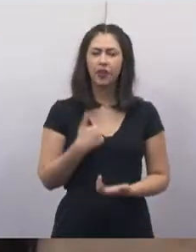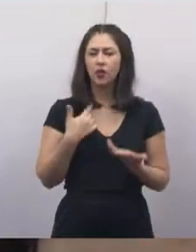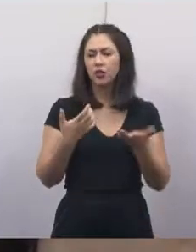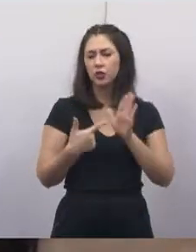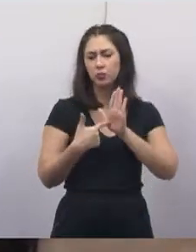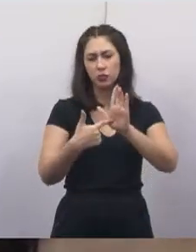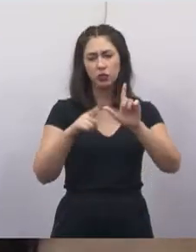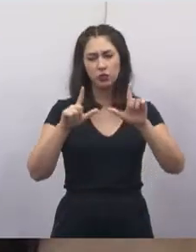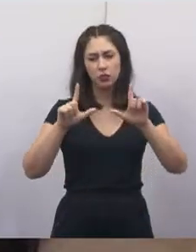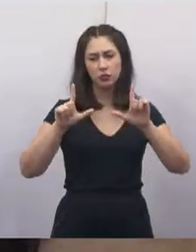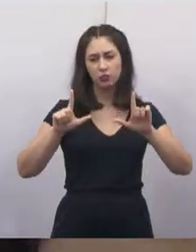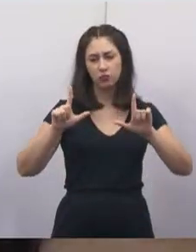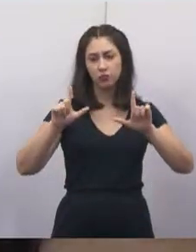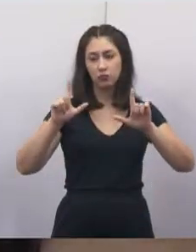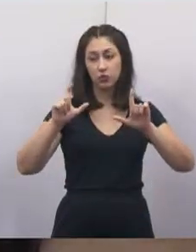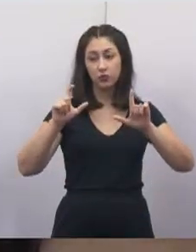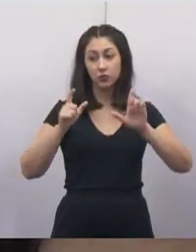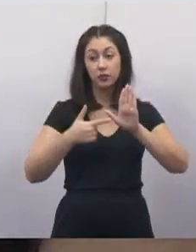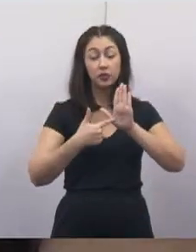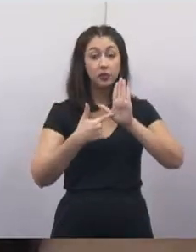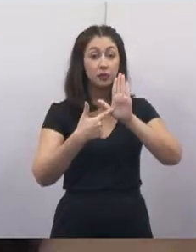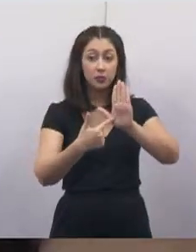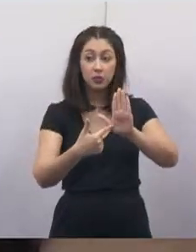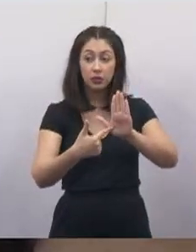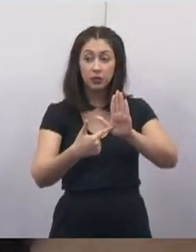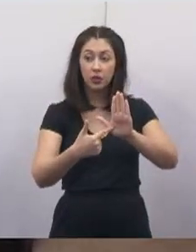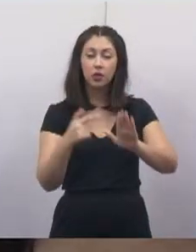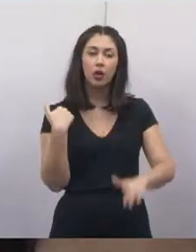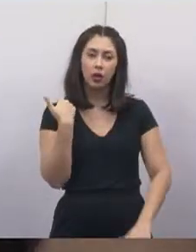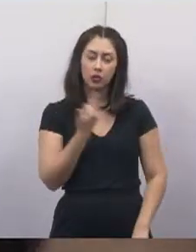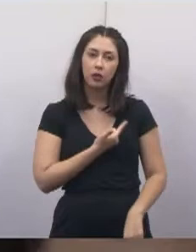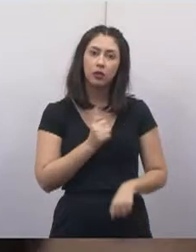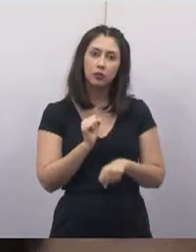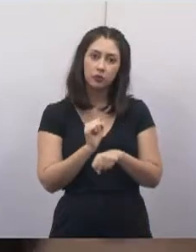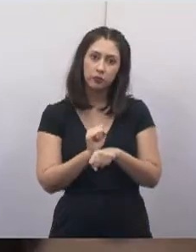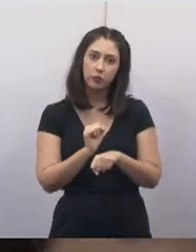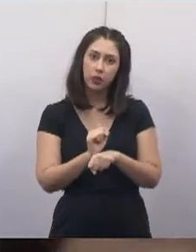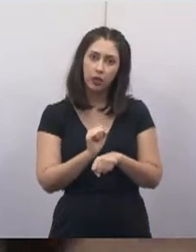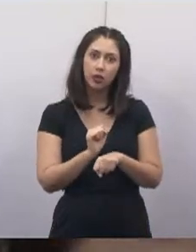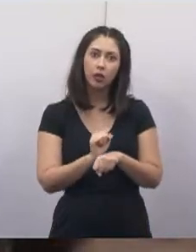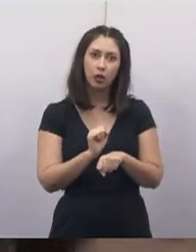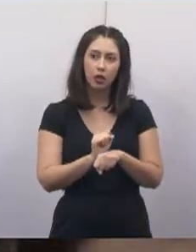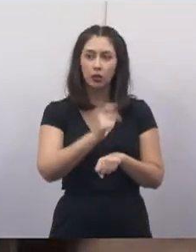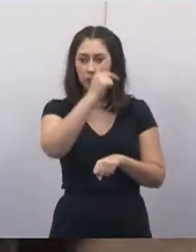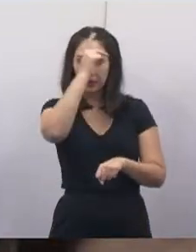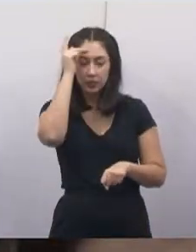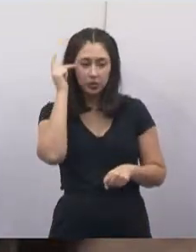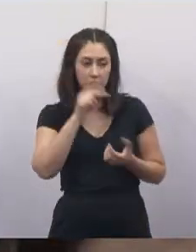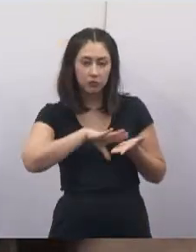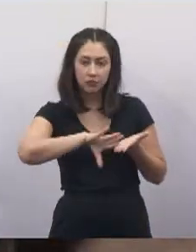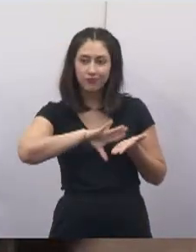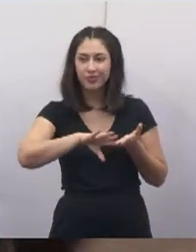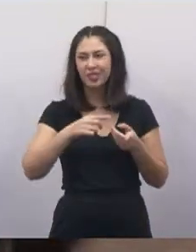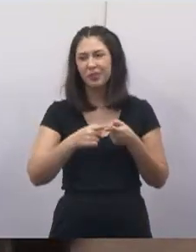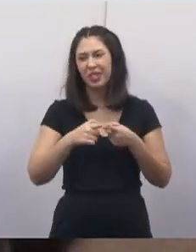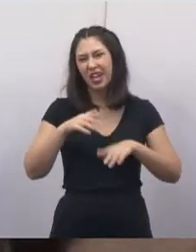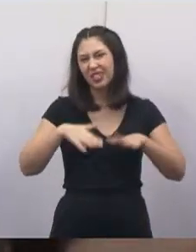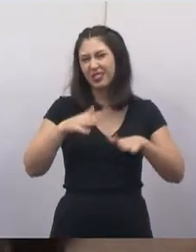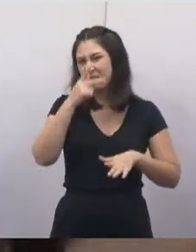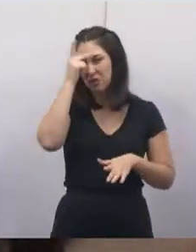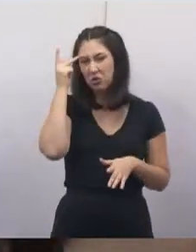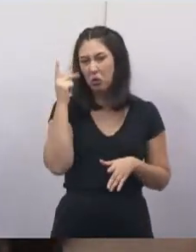aqui, para vocês verem que nós esperamos os passageiros sair dali, porque talvez tem gente que não gosta de ficar na